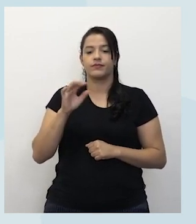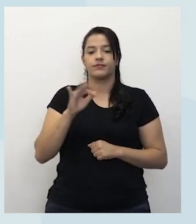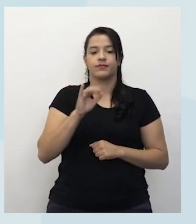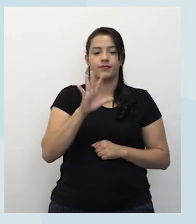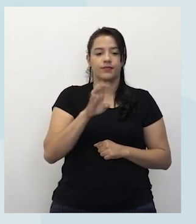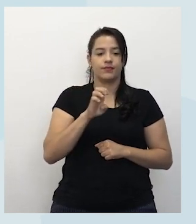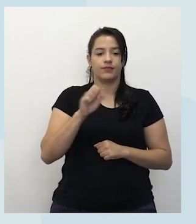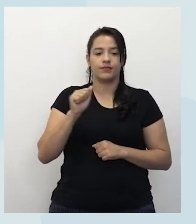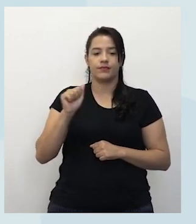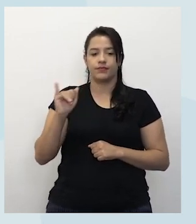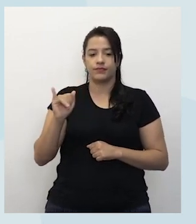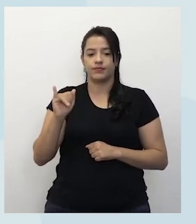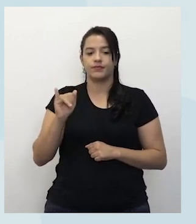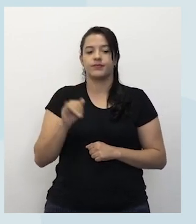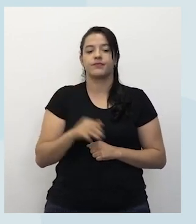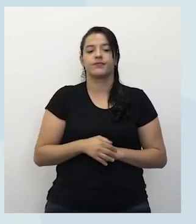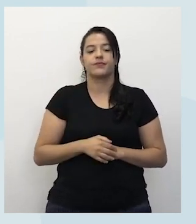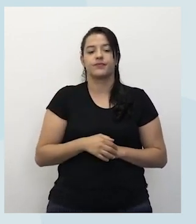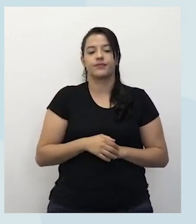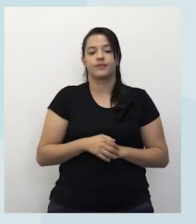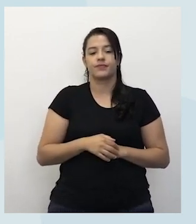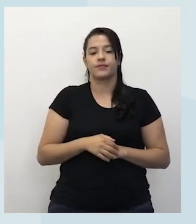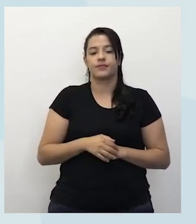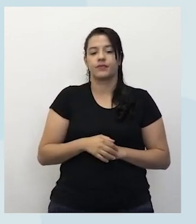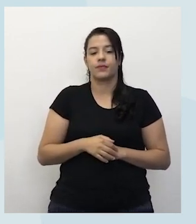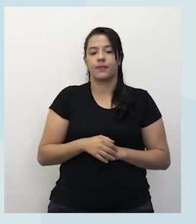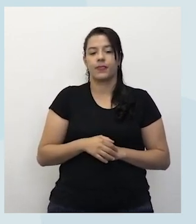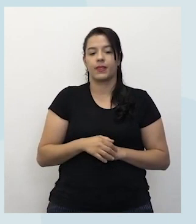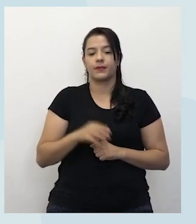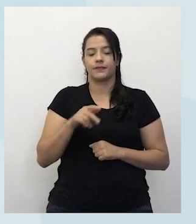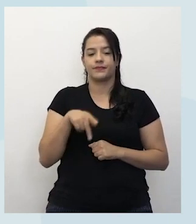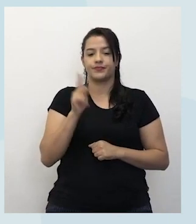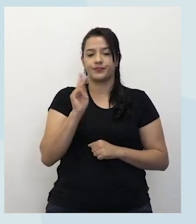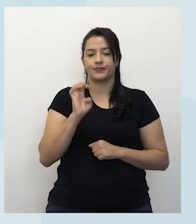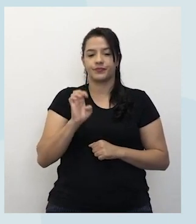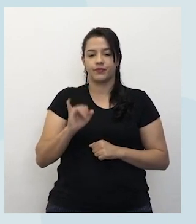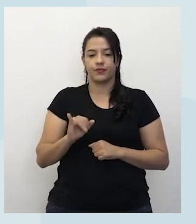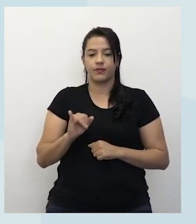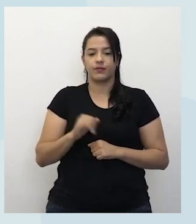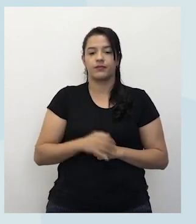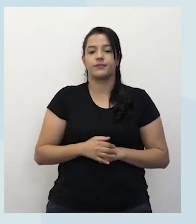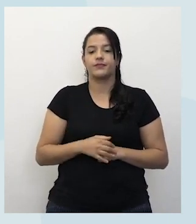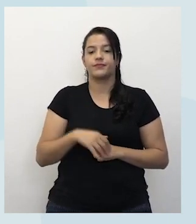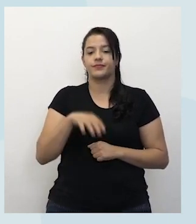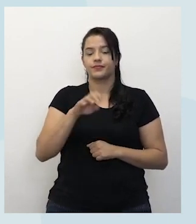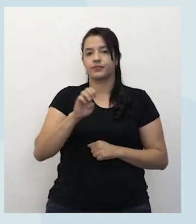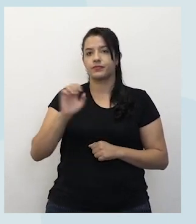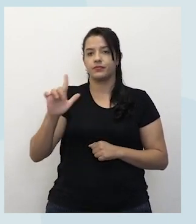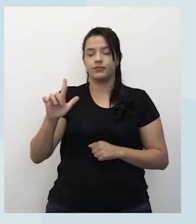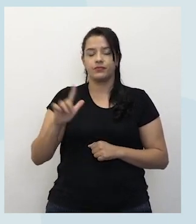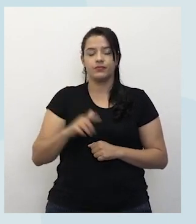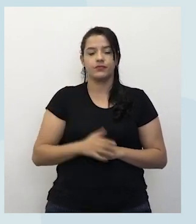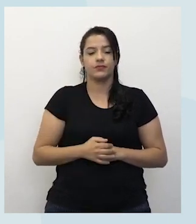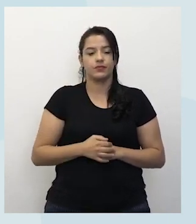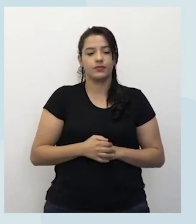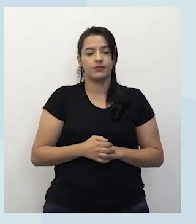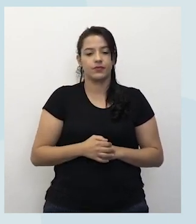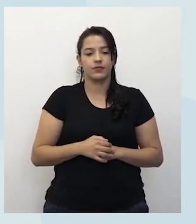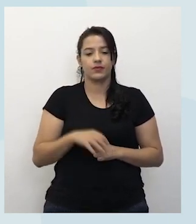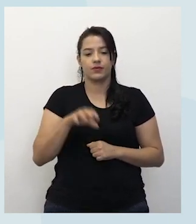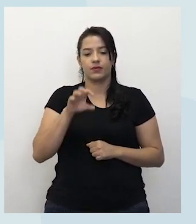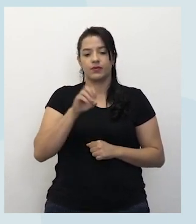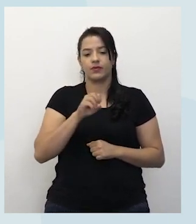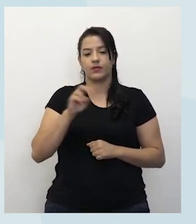I, J, K, L, M, N, O,